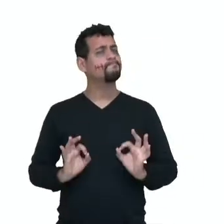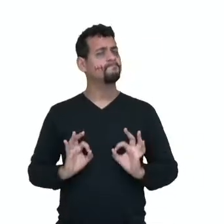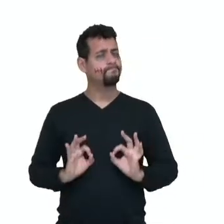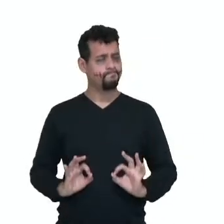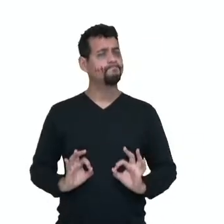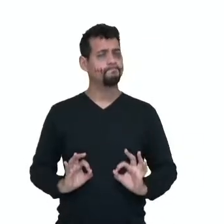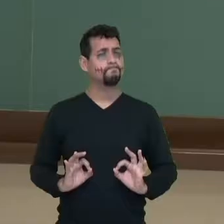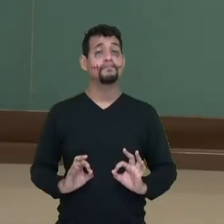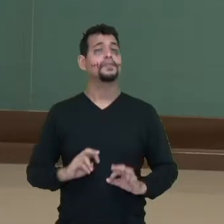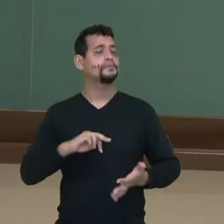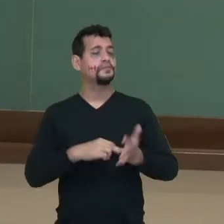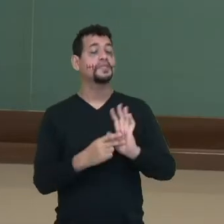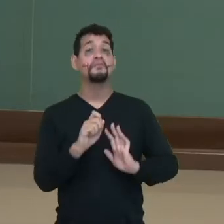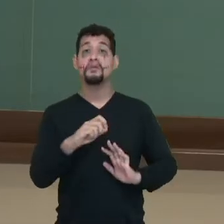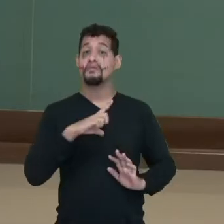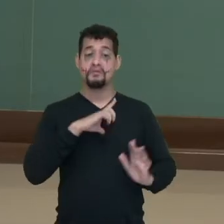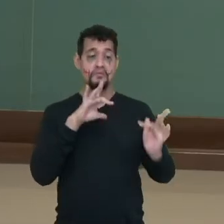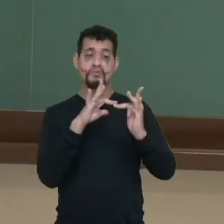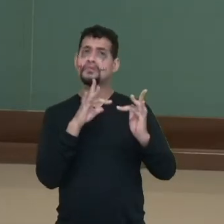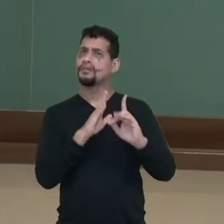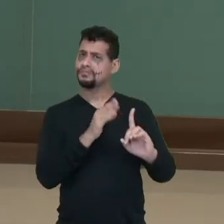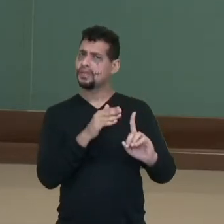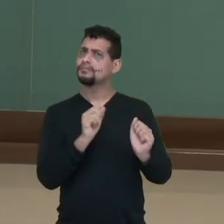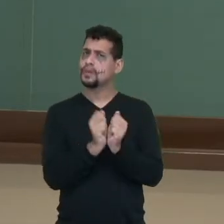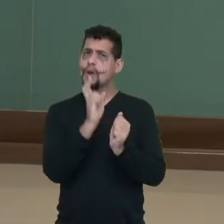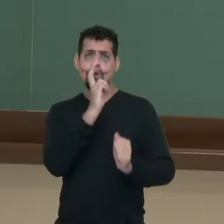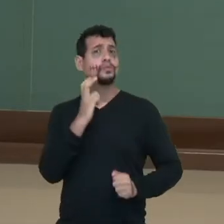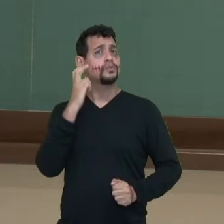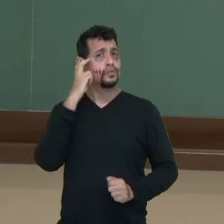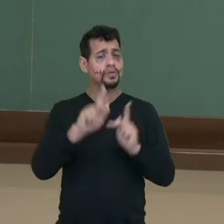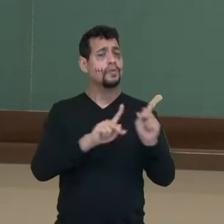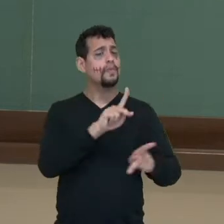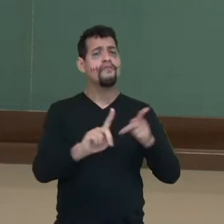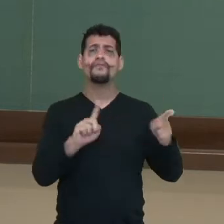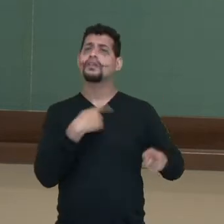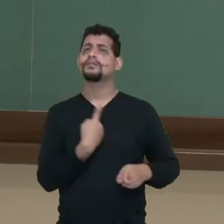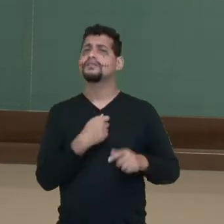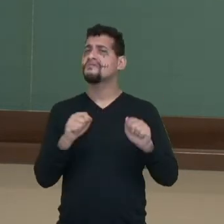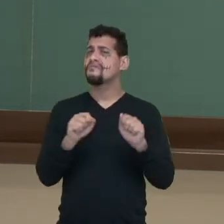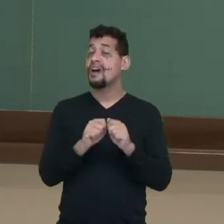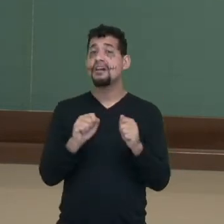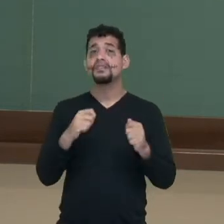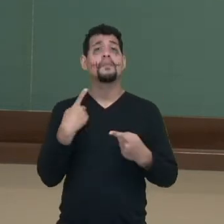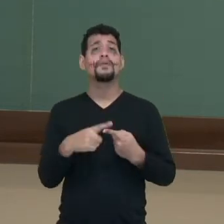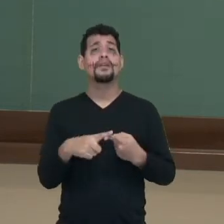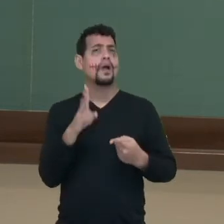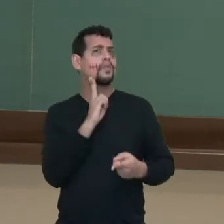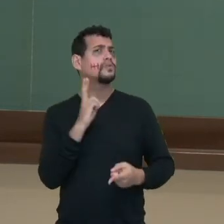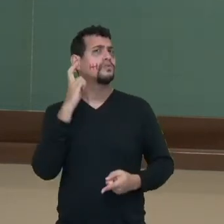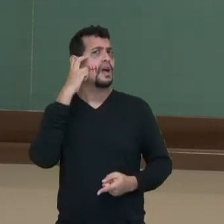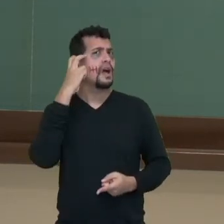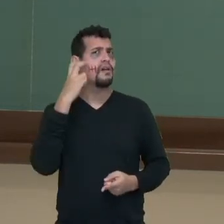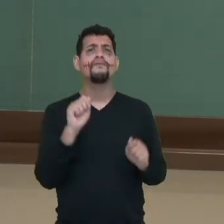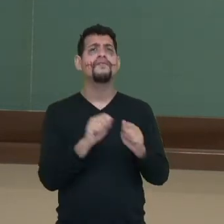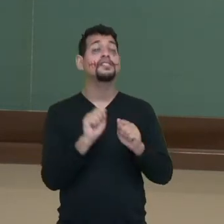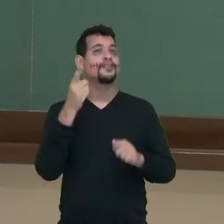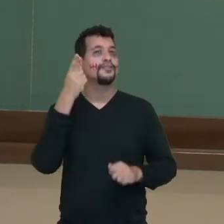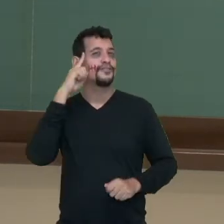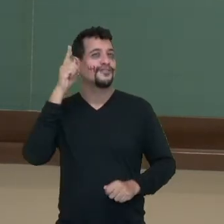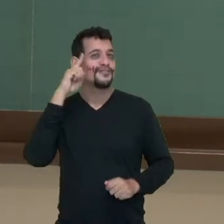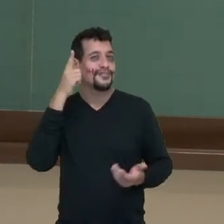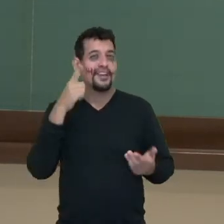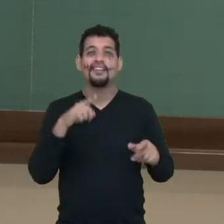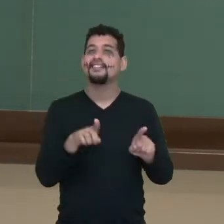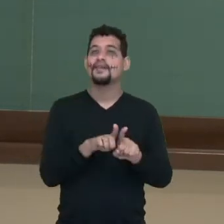Exatamente. Elas têm relação diretamente com a cultura que nós celebramos. É cultural celebrar